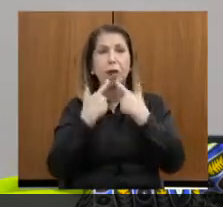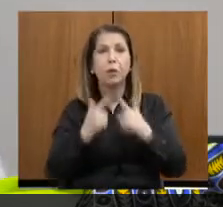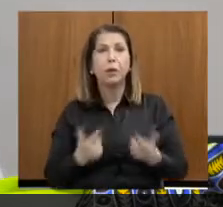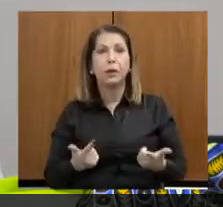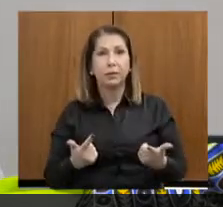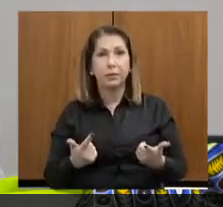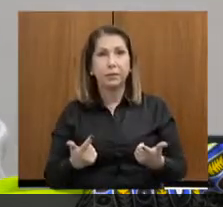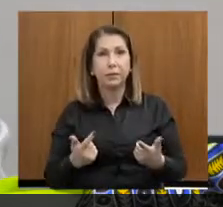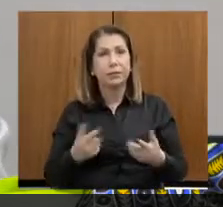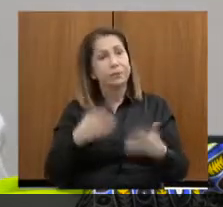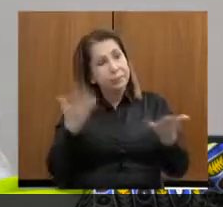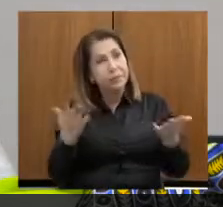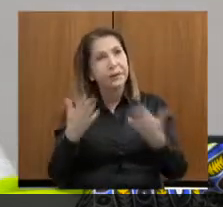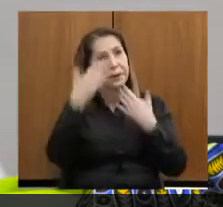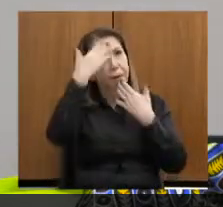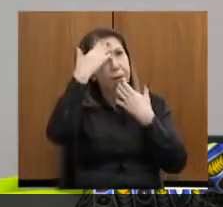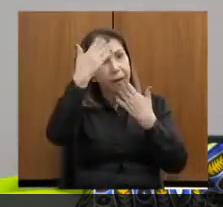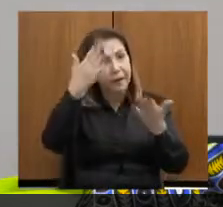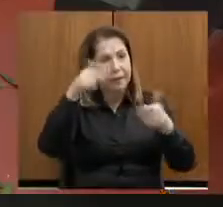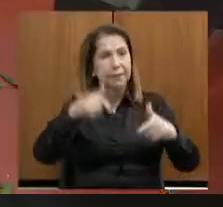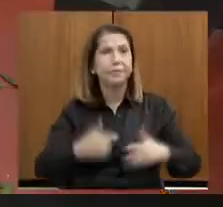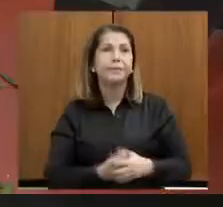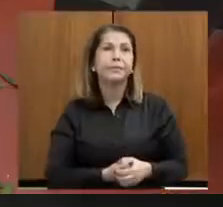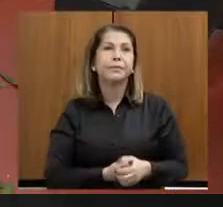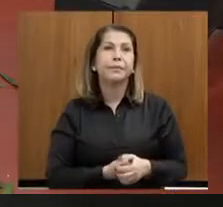e é isso obrigado aqui